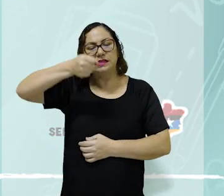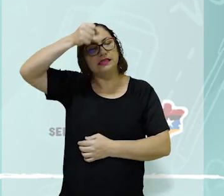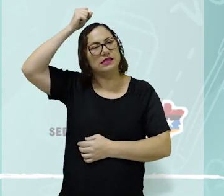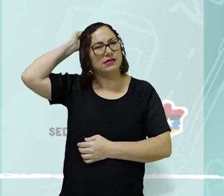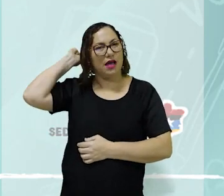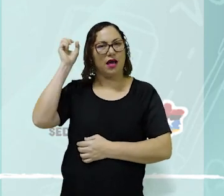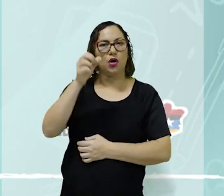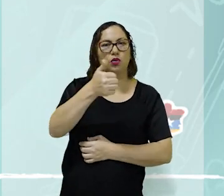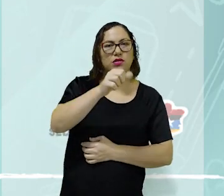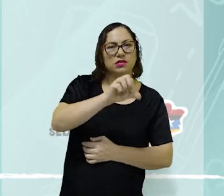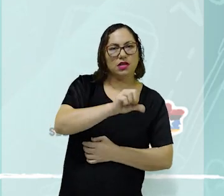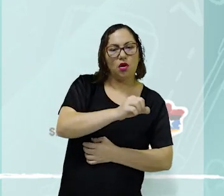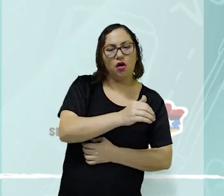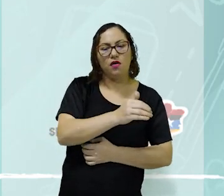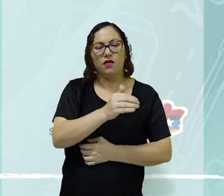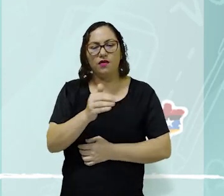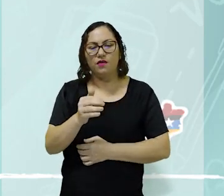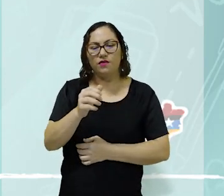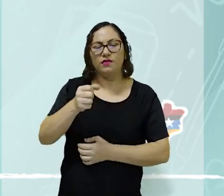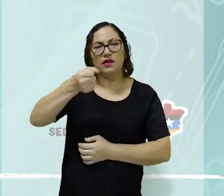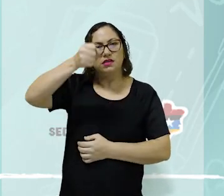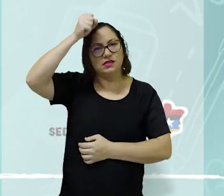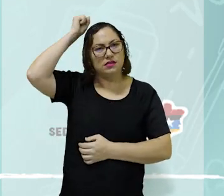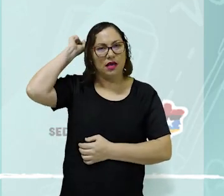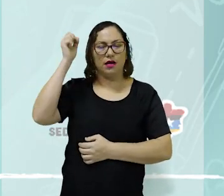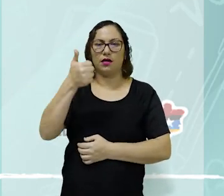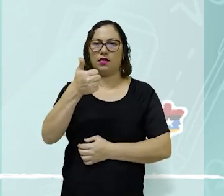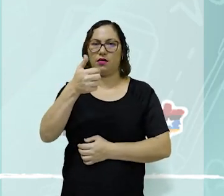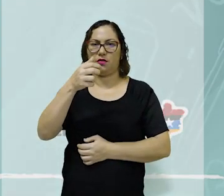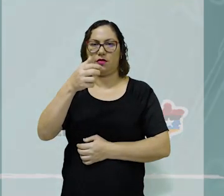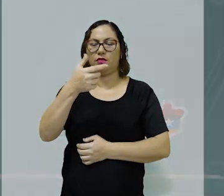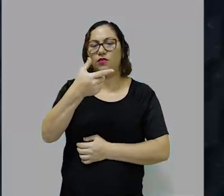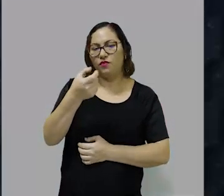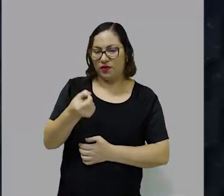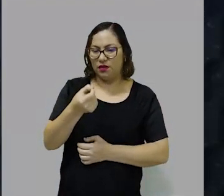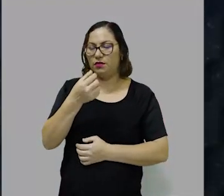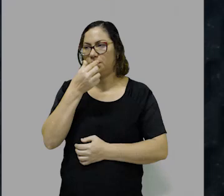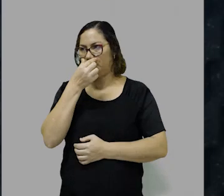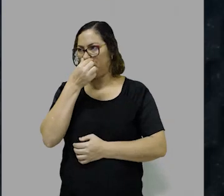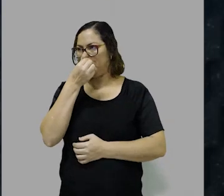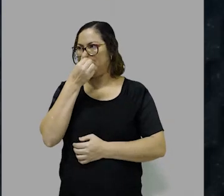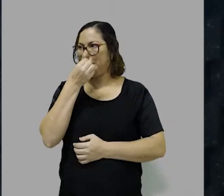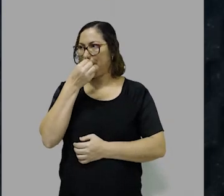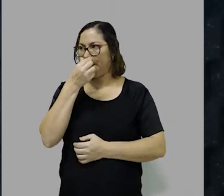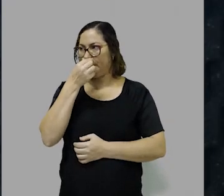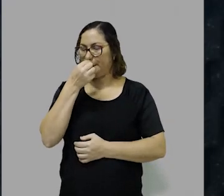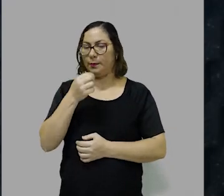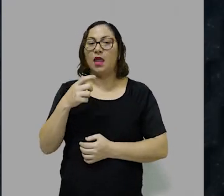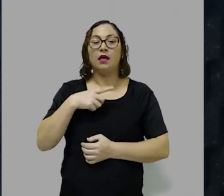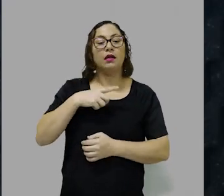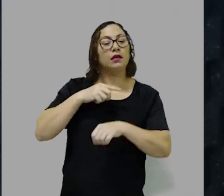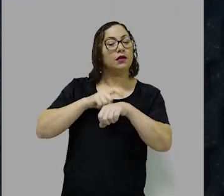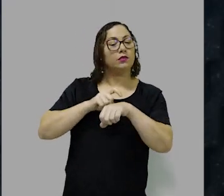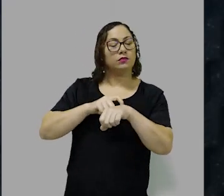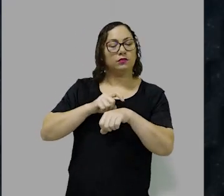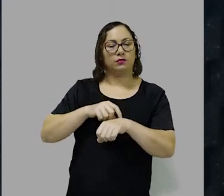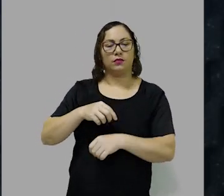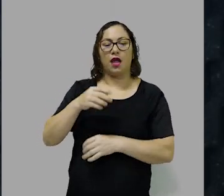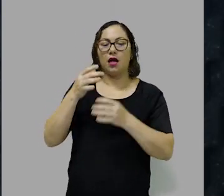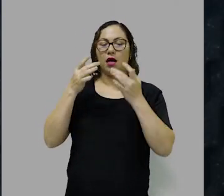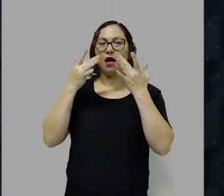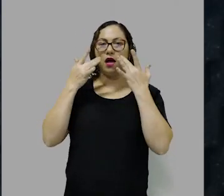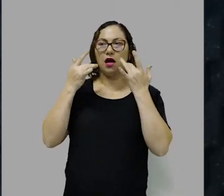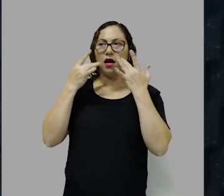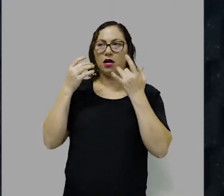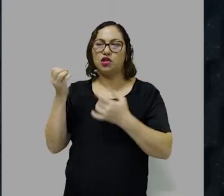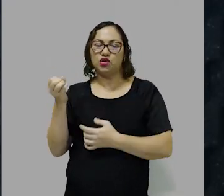prévia da Primeira Guerra Mundial, 1917, 1915, 1920, a gente tem um período chamado de Art Nouveau, ou Arte Nova.